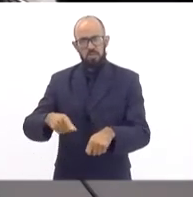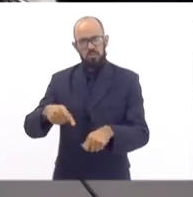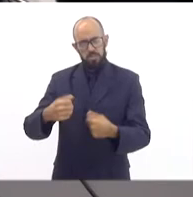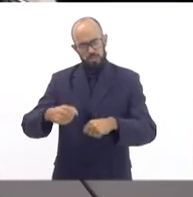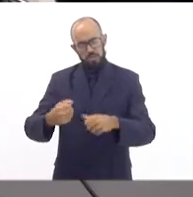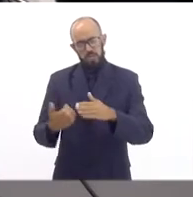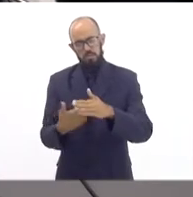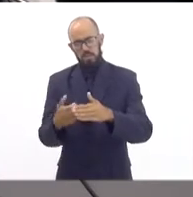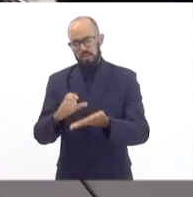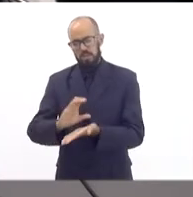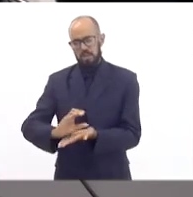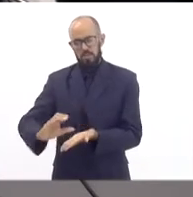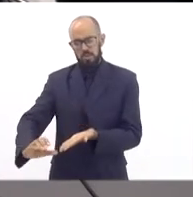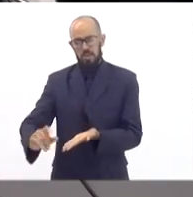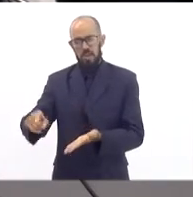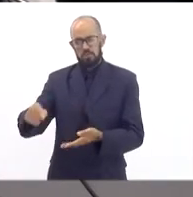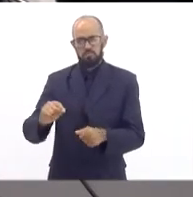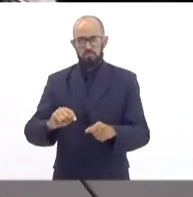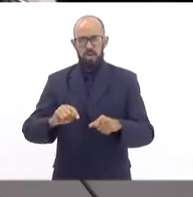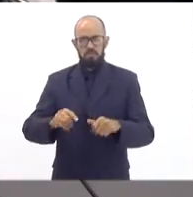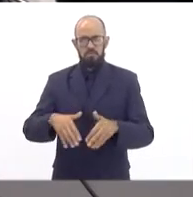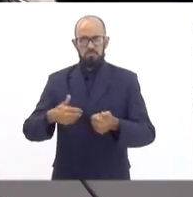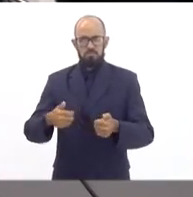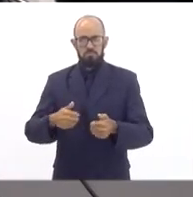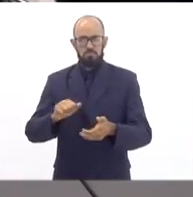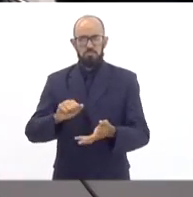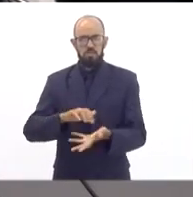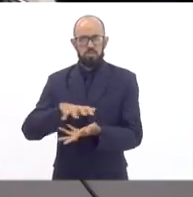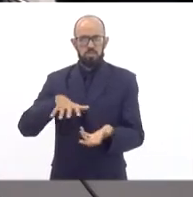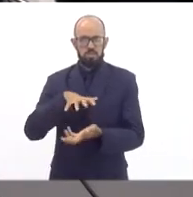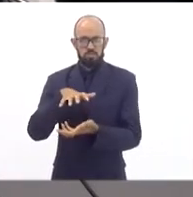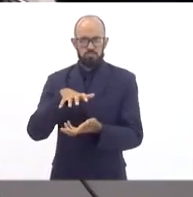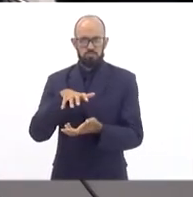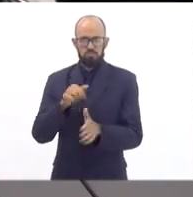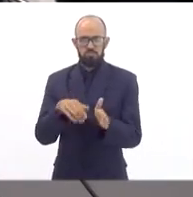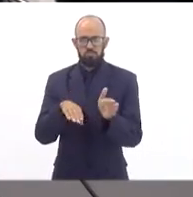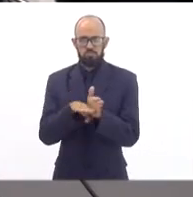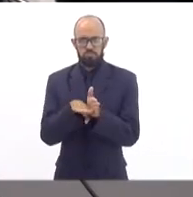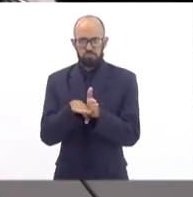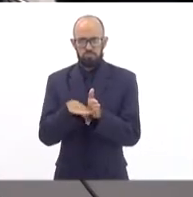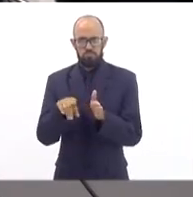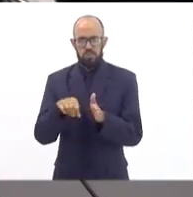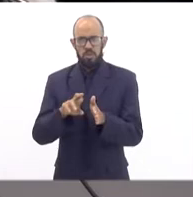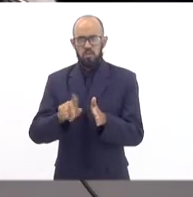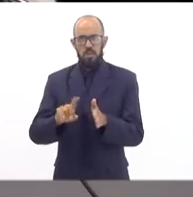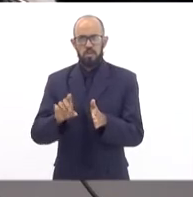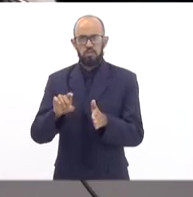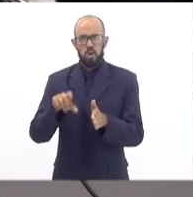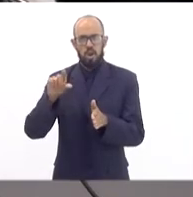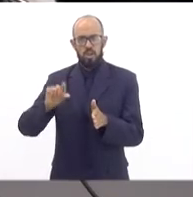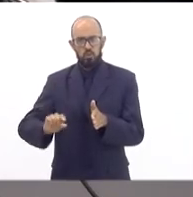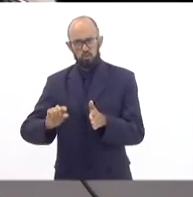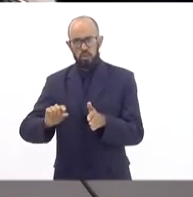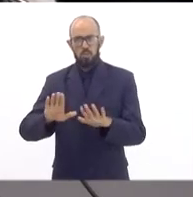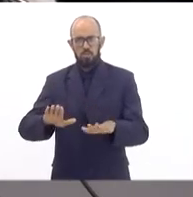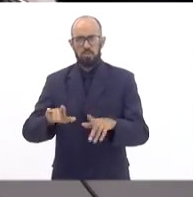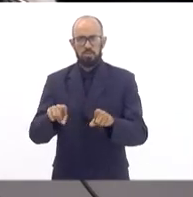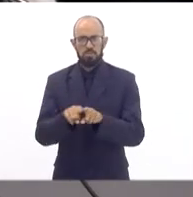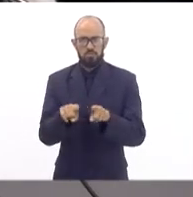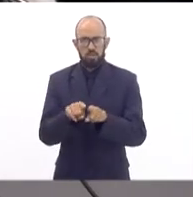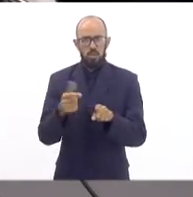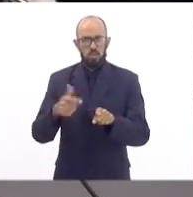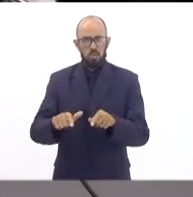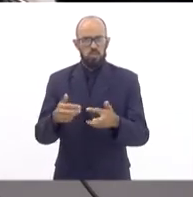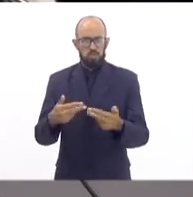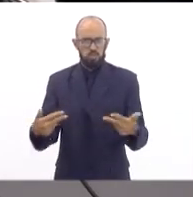pela concessionária em prol da modicidade tarifária. Tá? Que não significa só redução da tarifa em si, mas essas outras questões